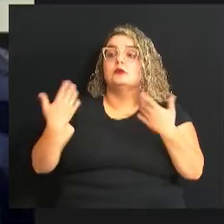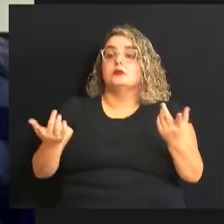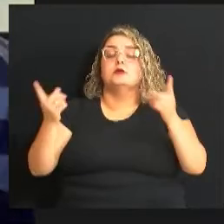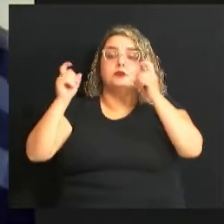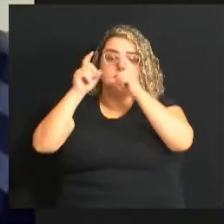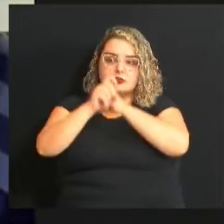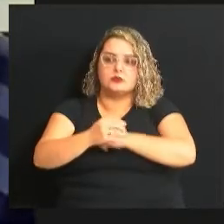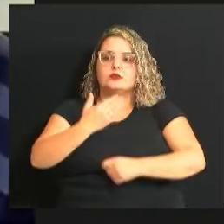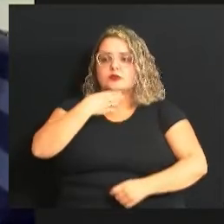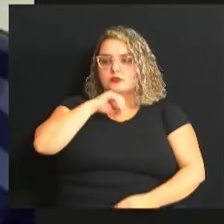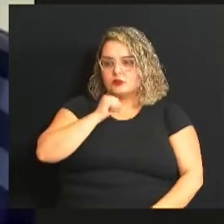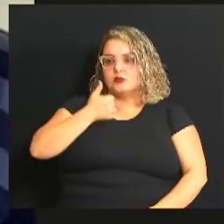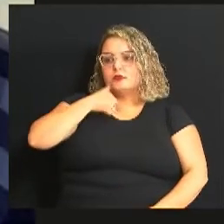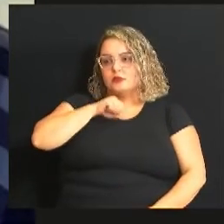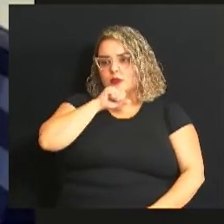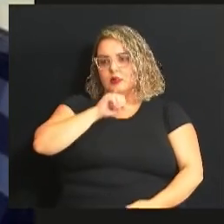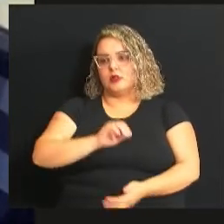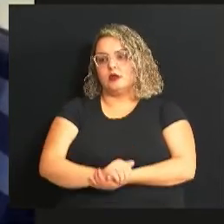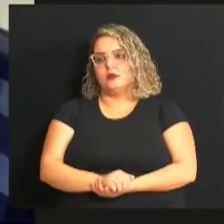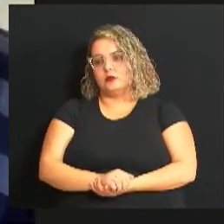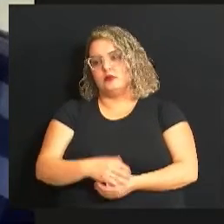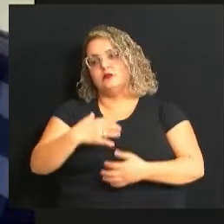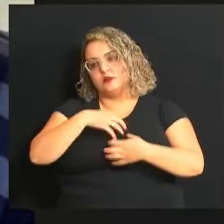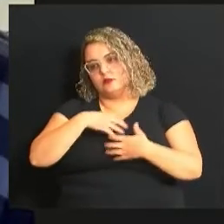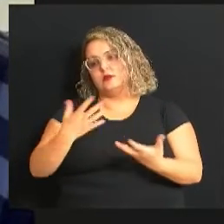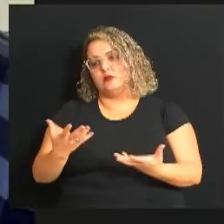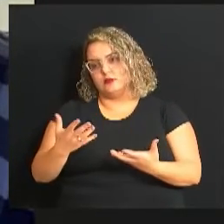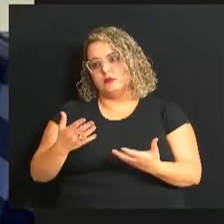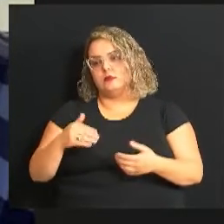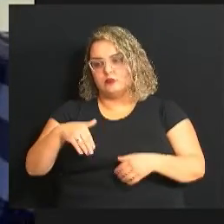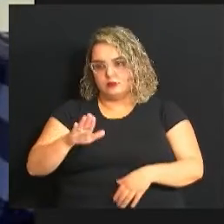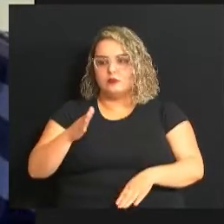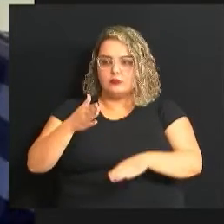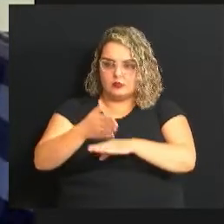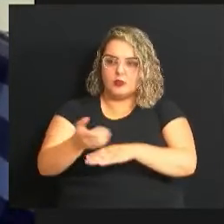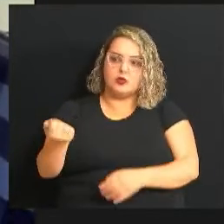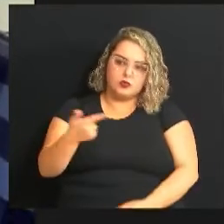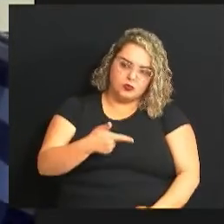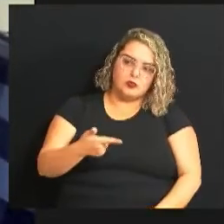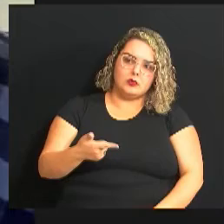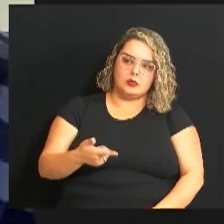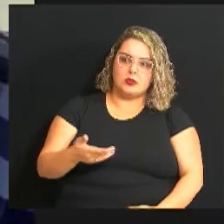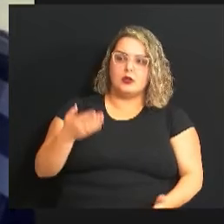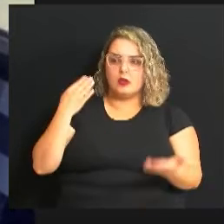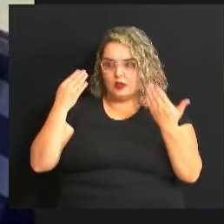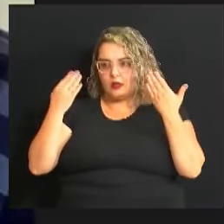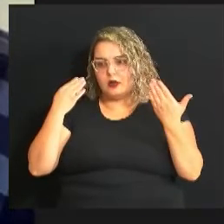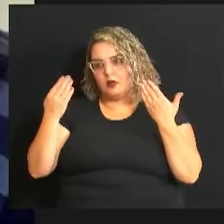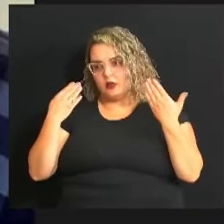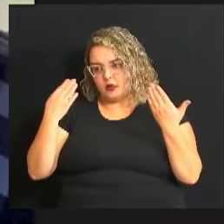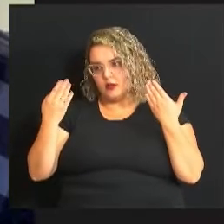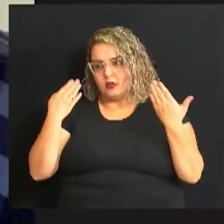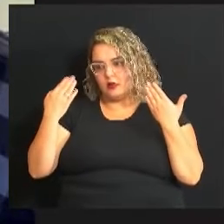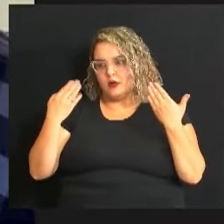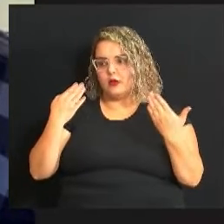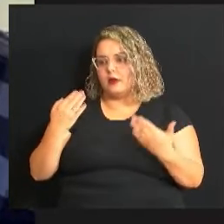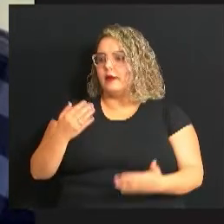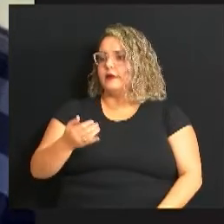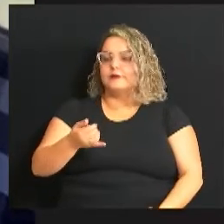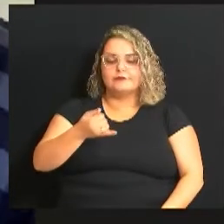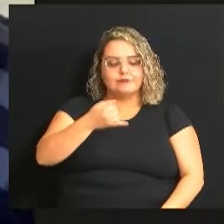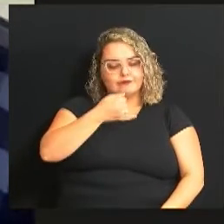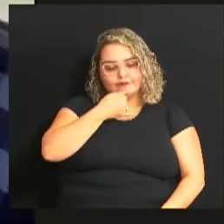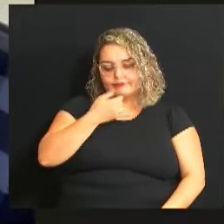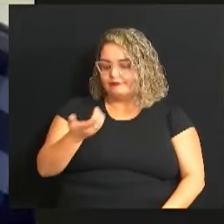pais. De uma forma mais acessível do que, de fato, a psicoterapia, que, infelizmente, ainda não é um recurso que